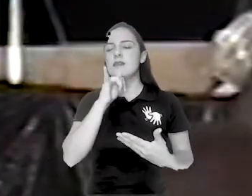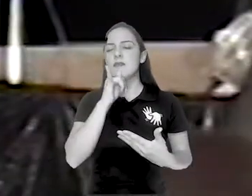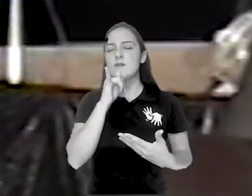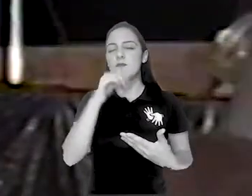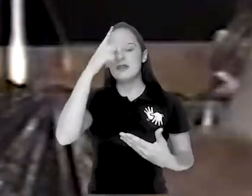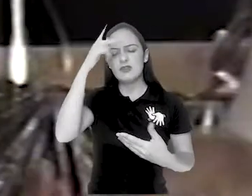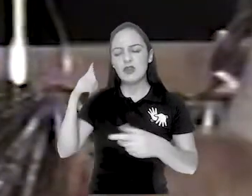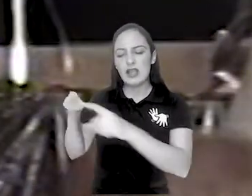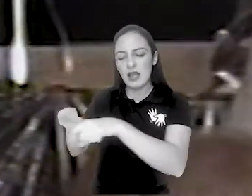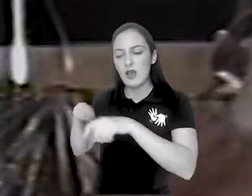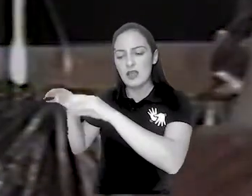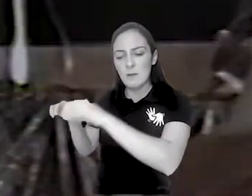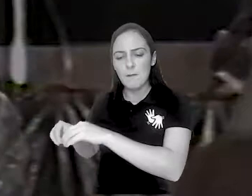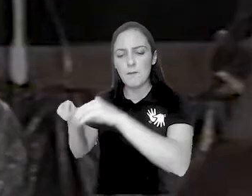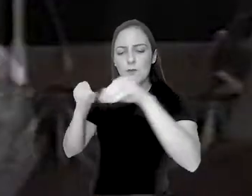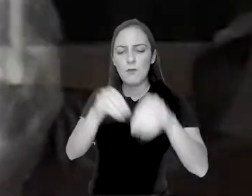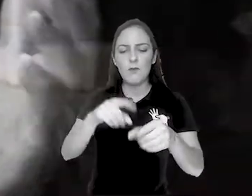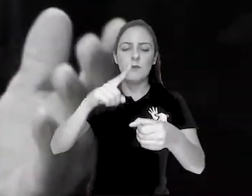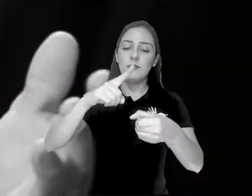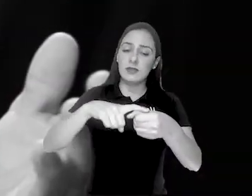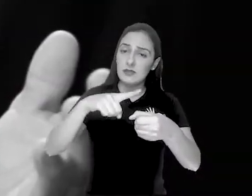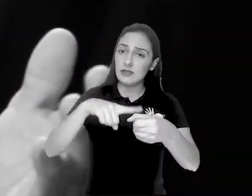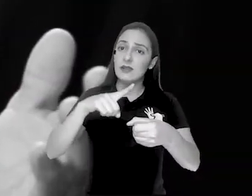para a cidade e aqui